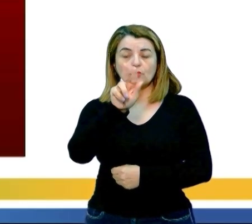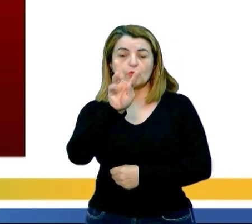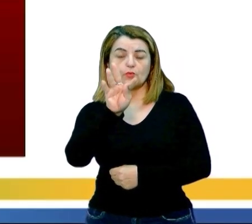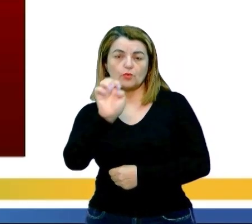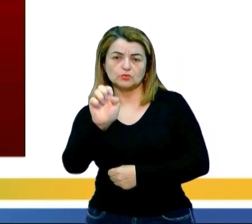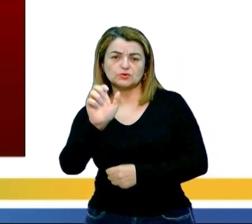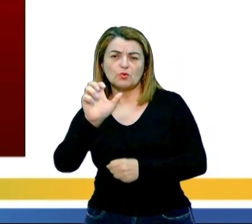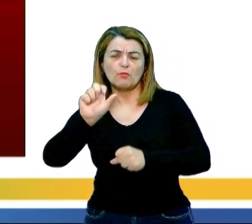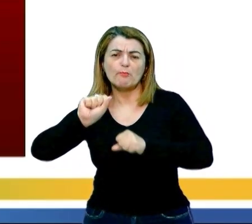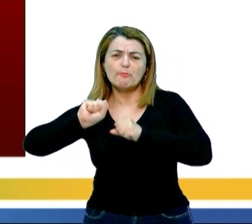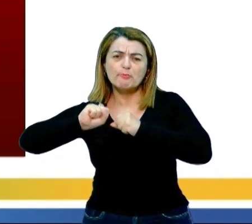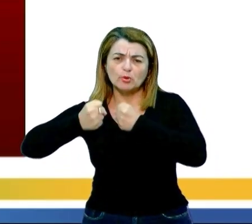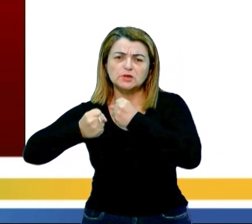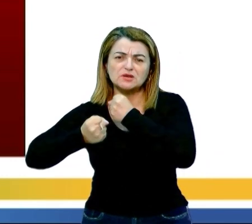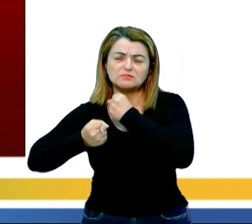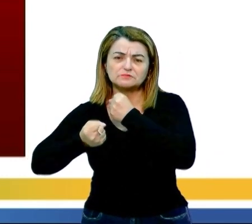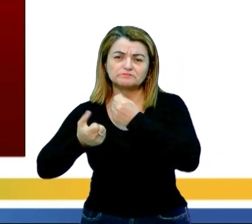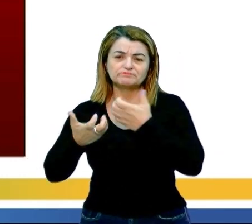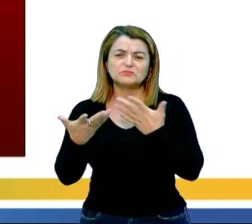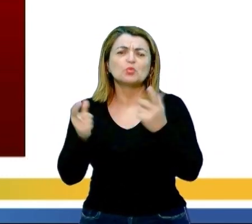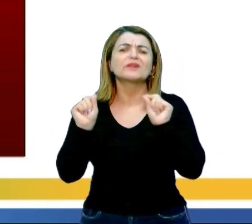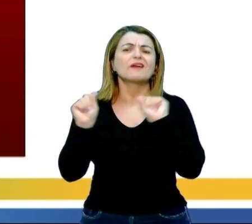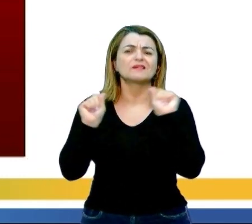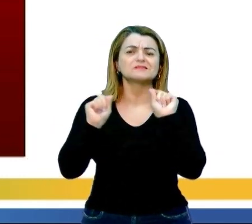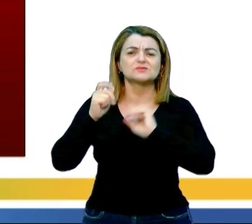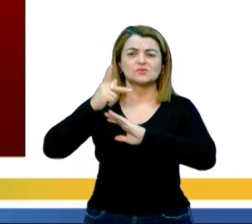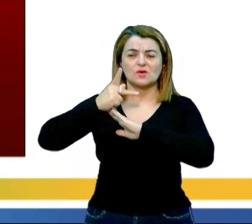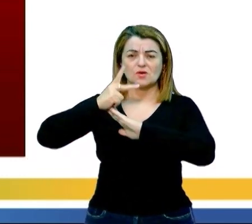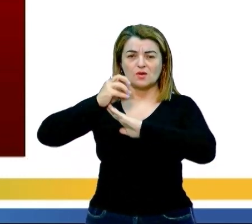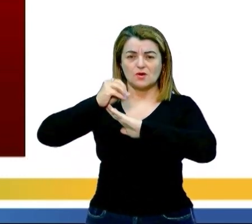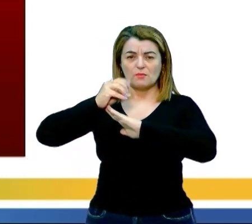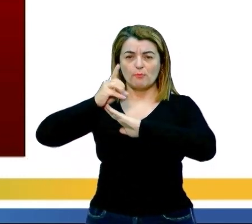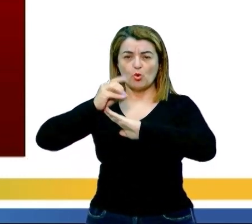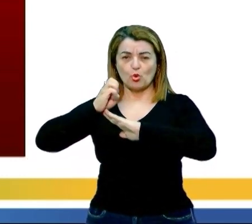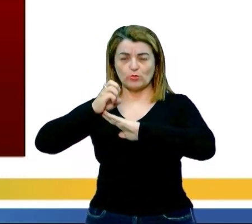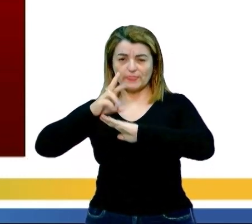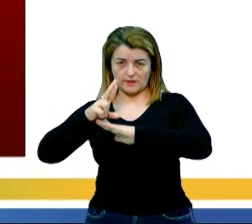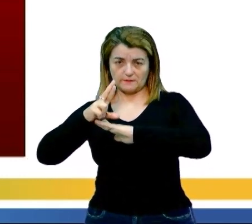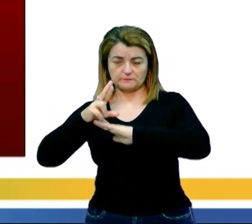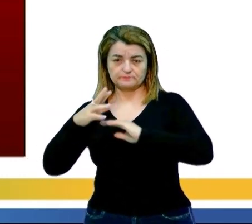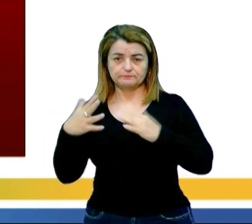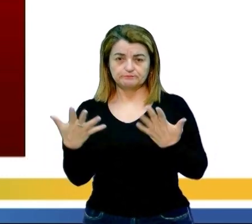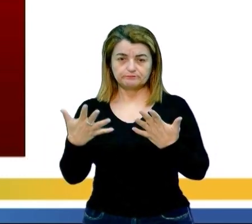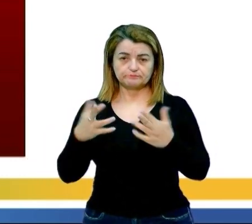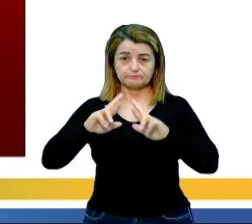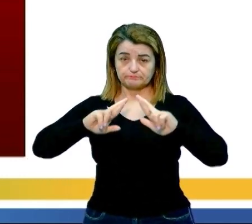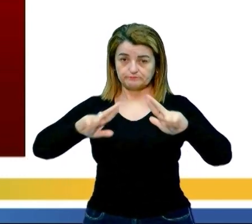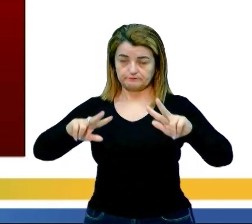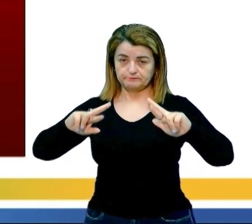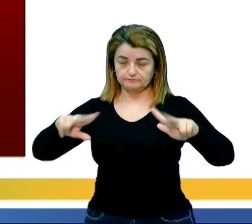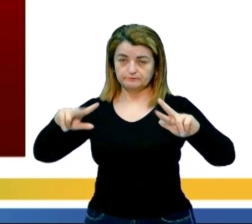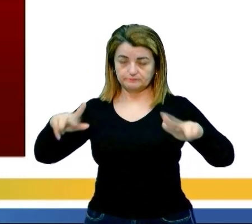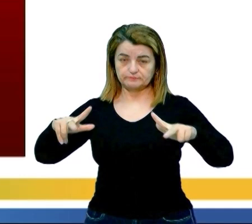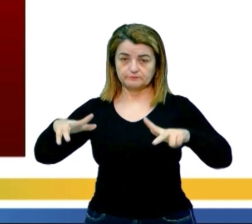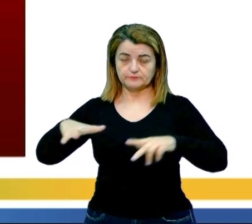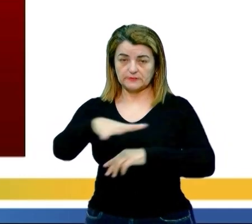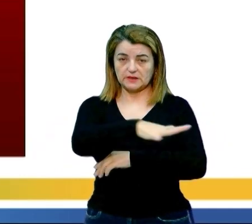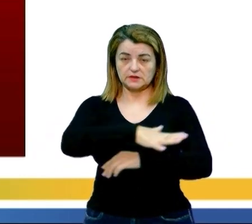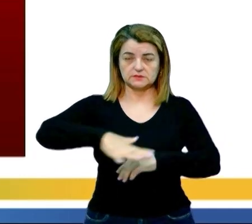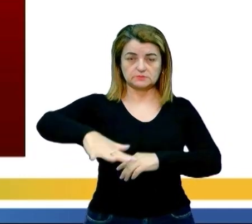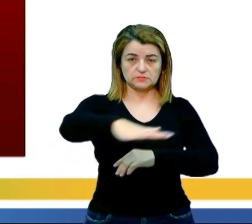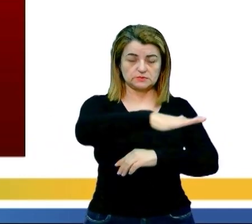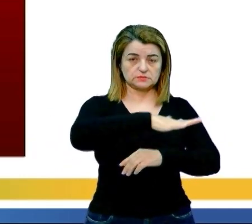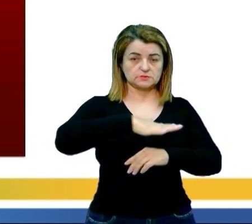Foucault. A noção original de poder é diferente daquela da maioria